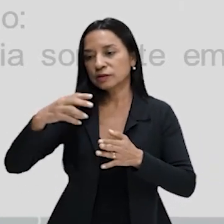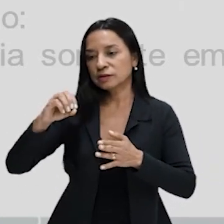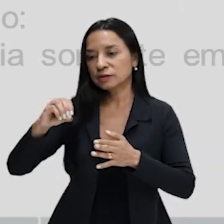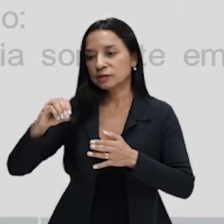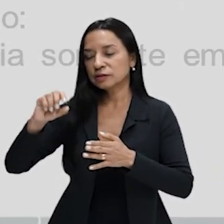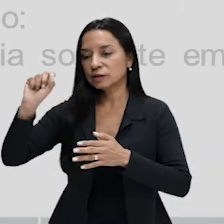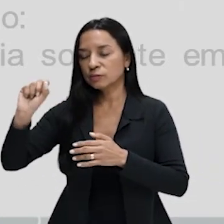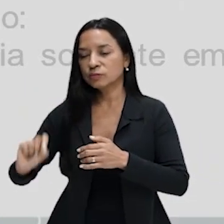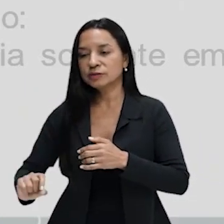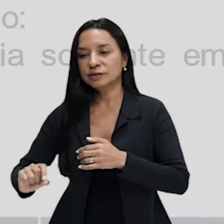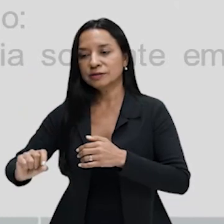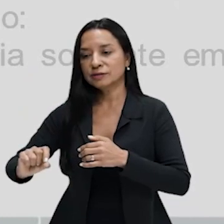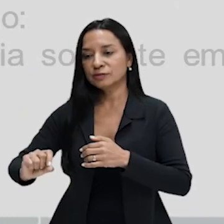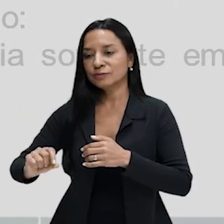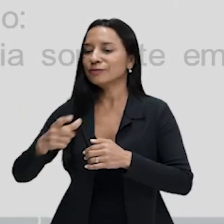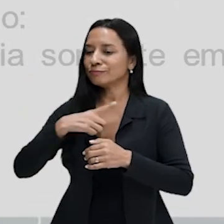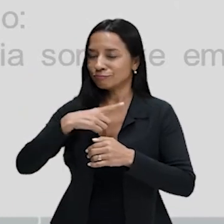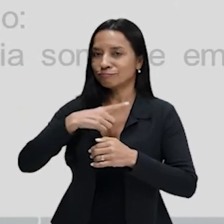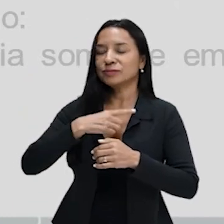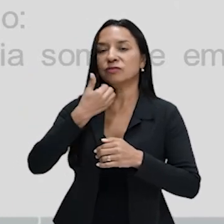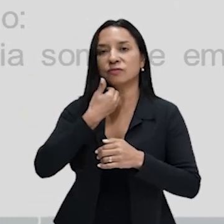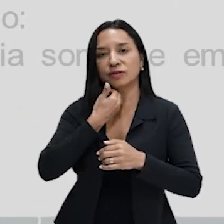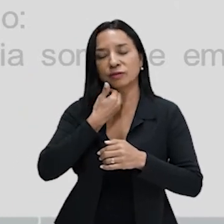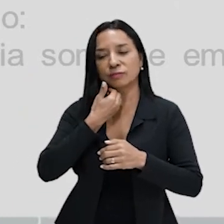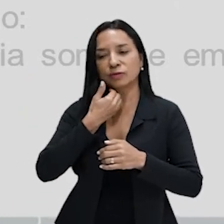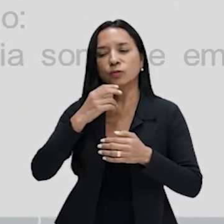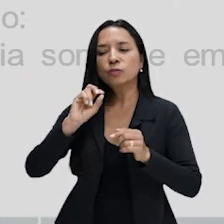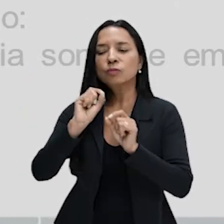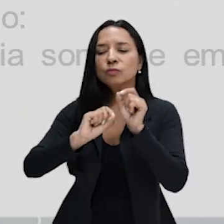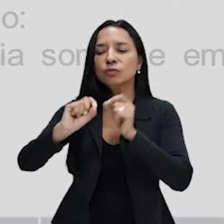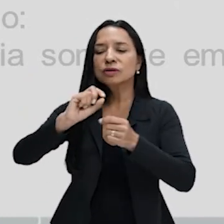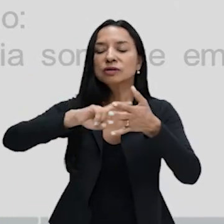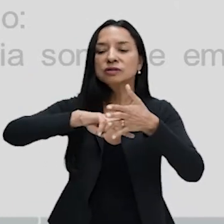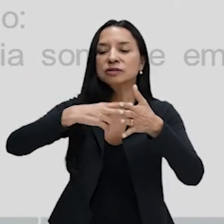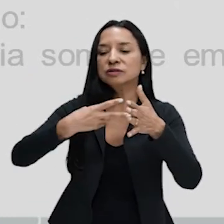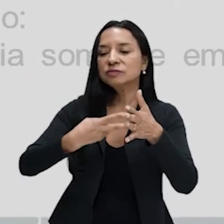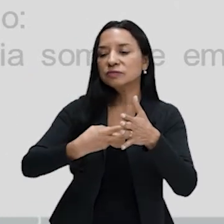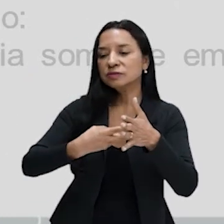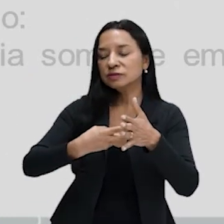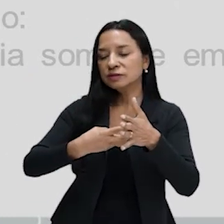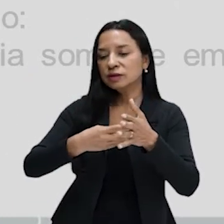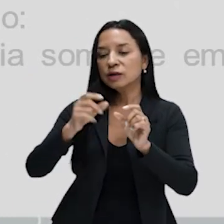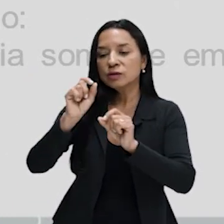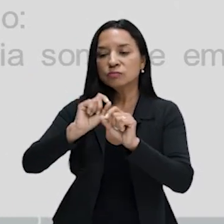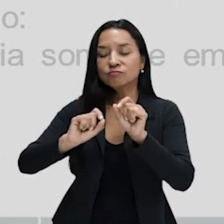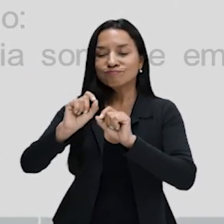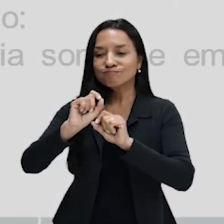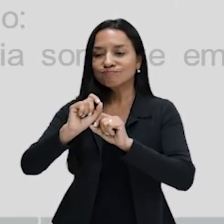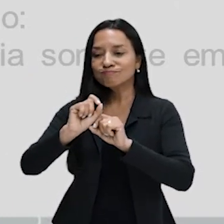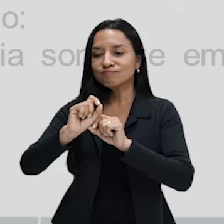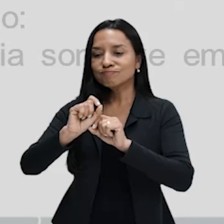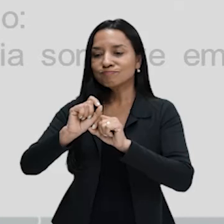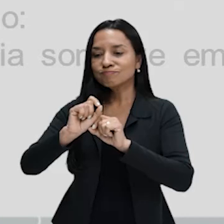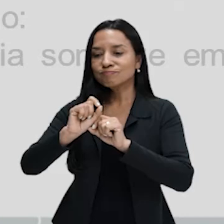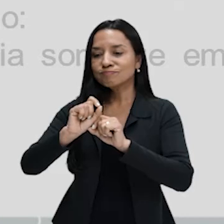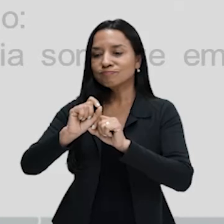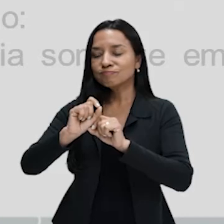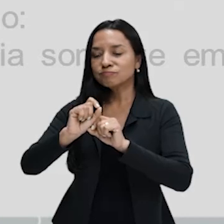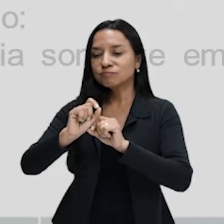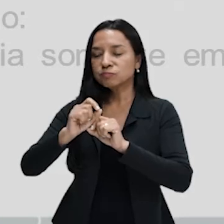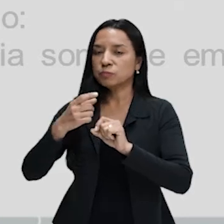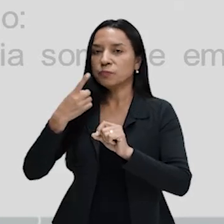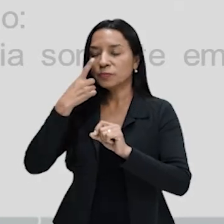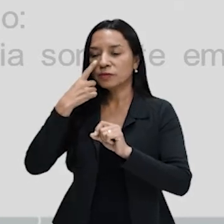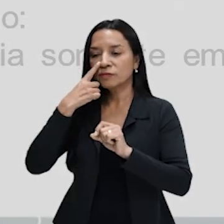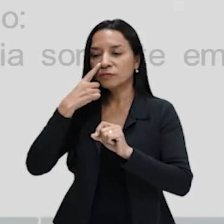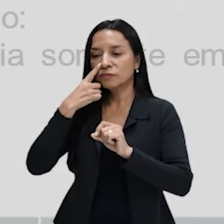febre. Pessoal, febre, assim, no contexto geral, é constatação de que o indivíduo está sofrendo um processo